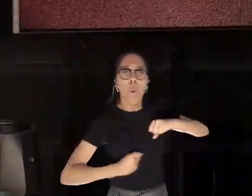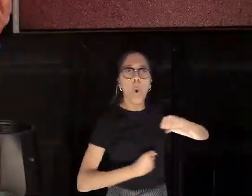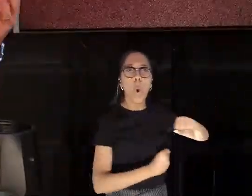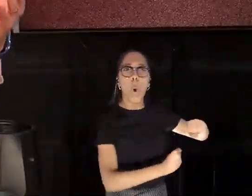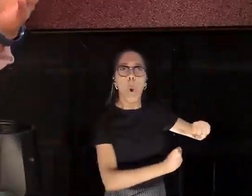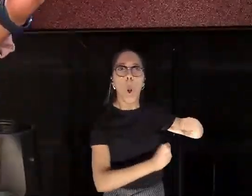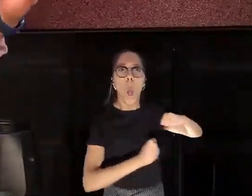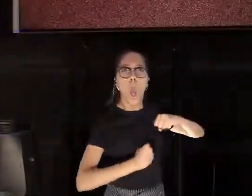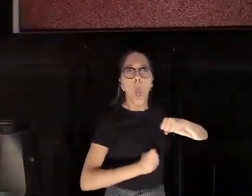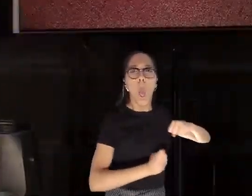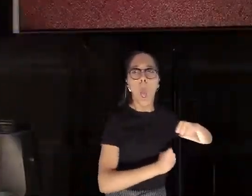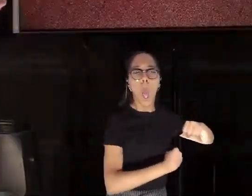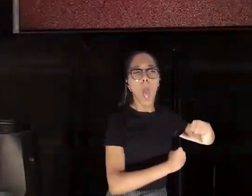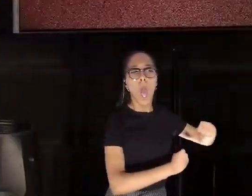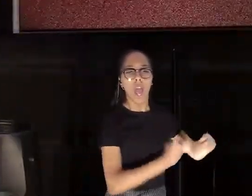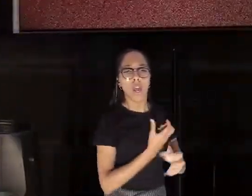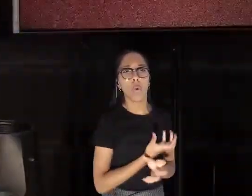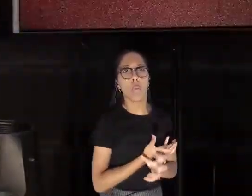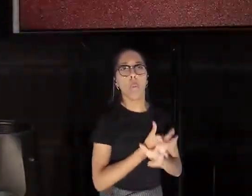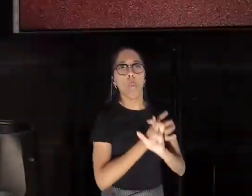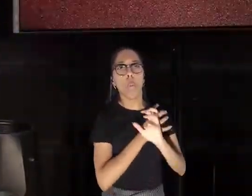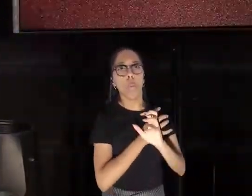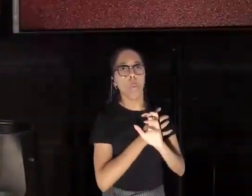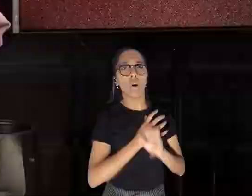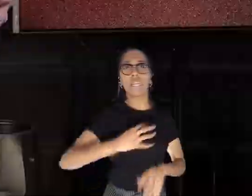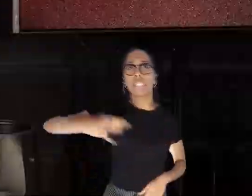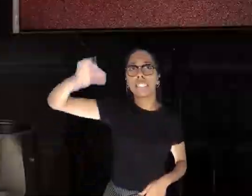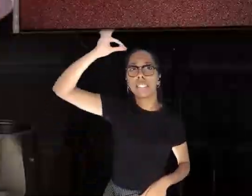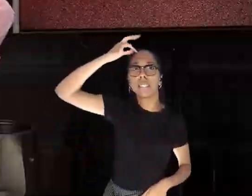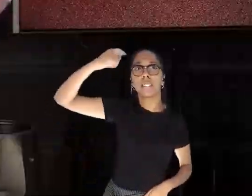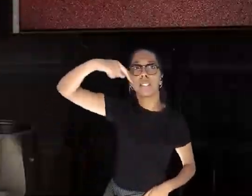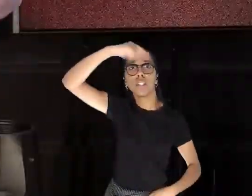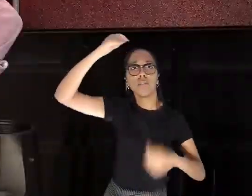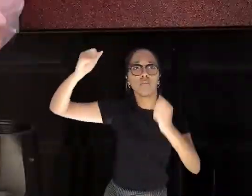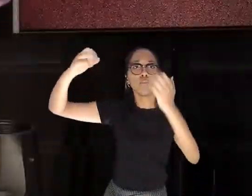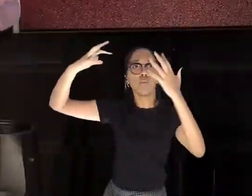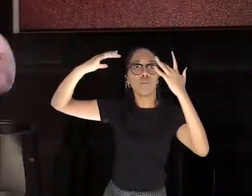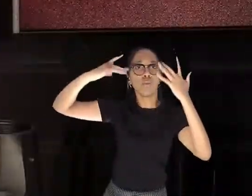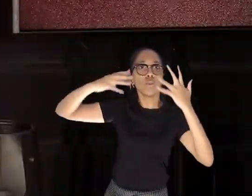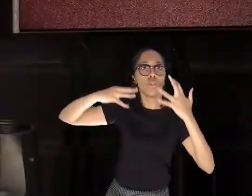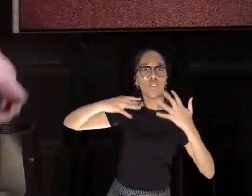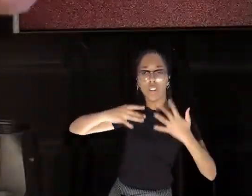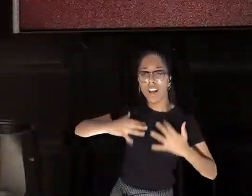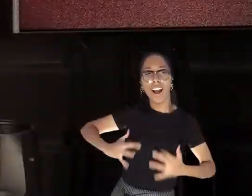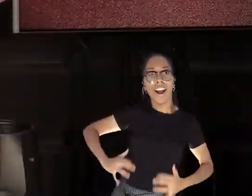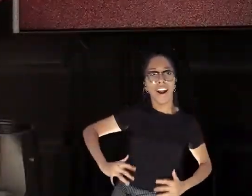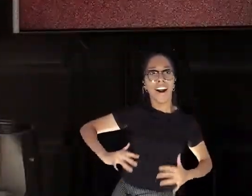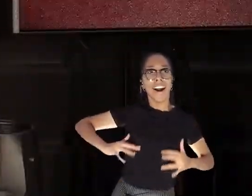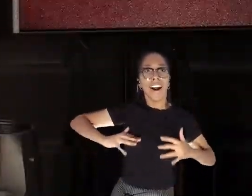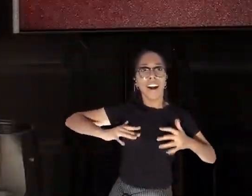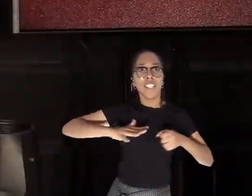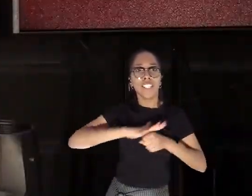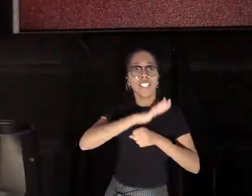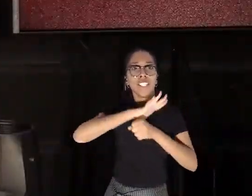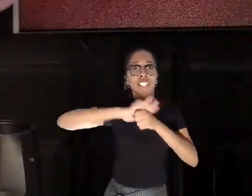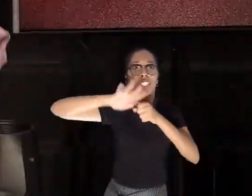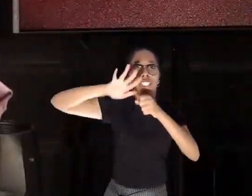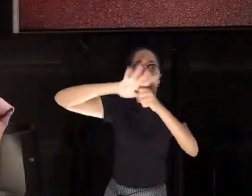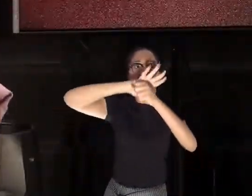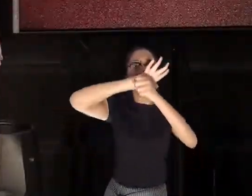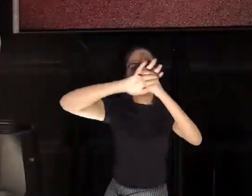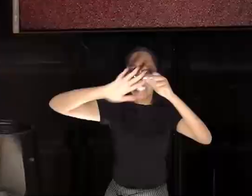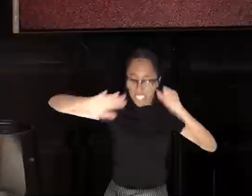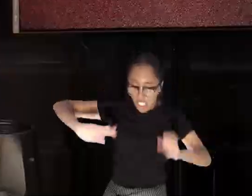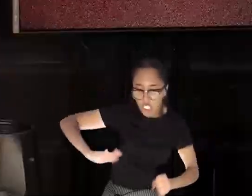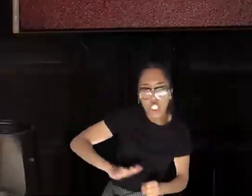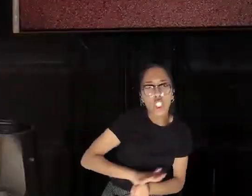Não tem como drenar tudo, não tem como secar tudo, porque aquele que vive o Espírito, levanta sua mão para cá, há uma